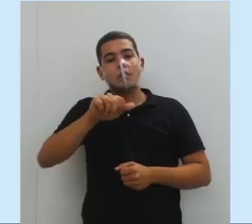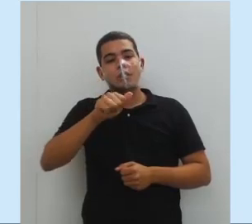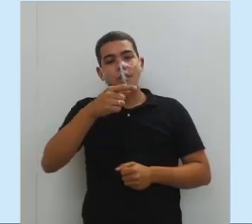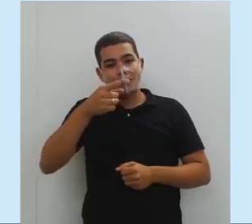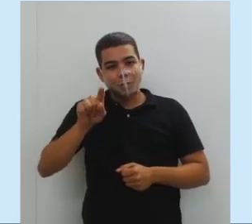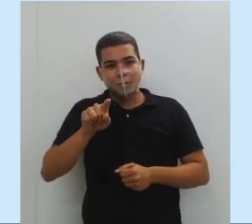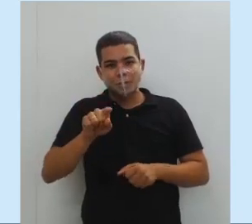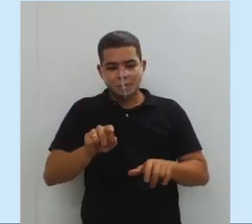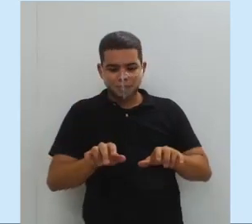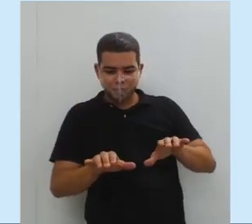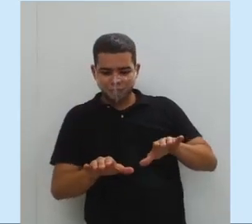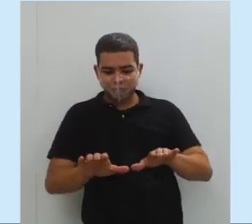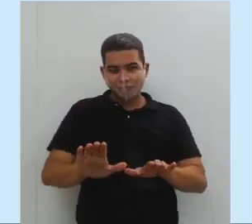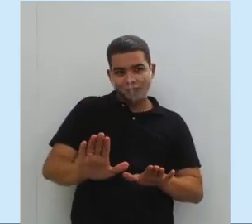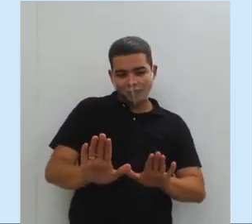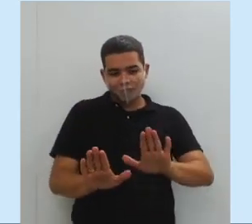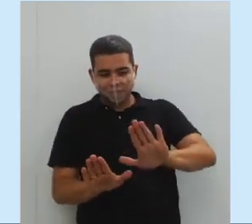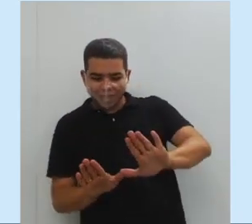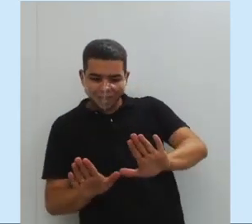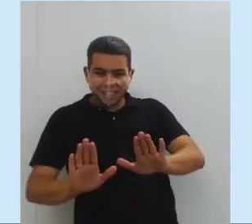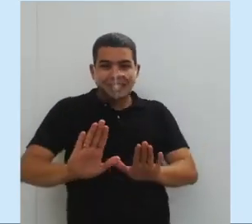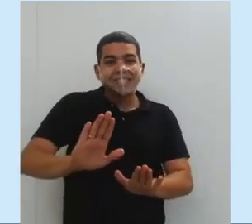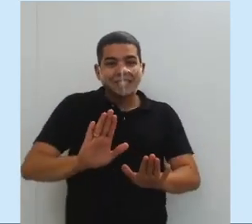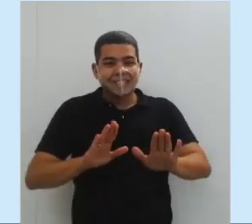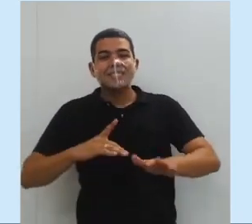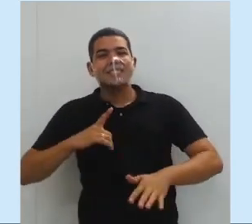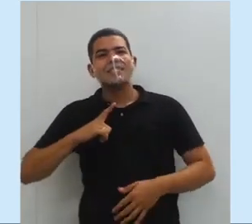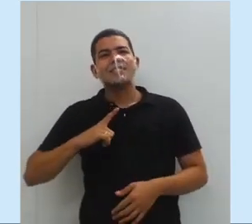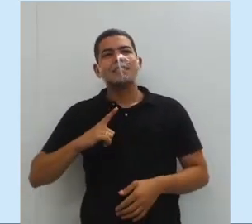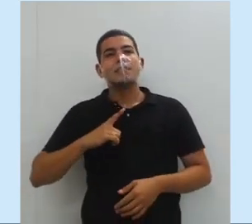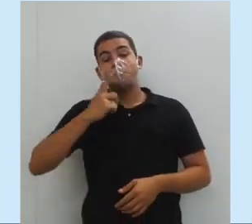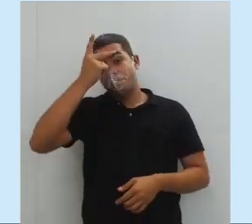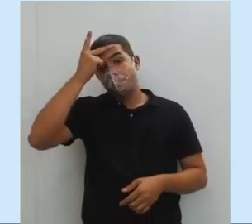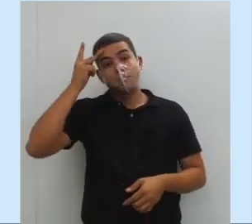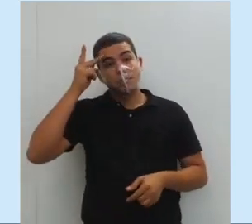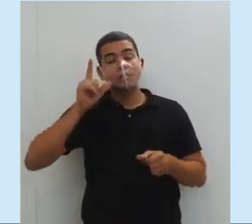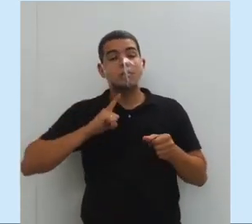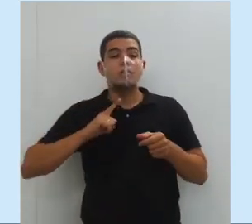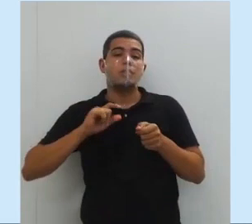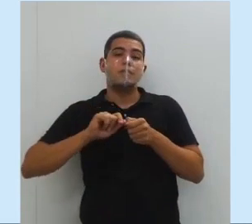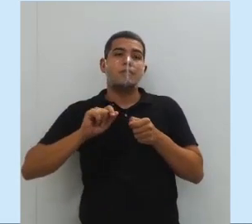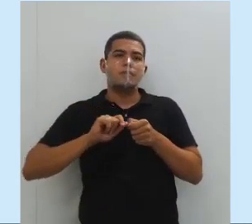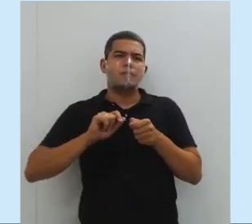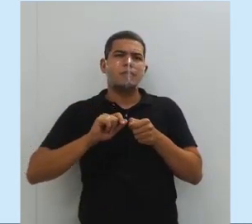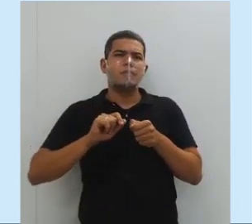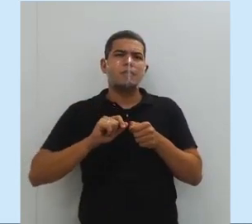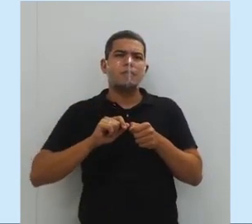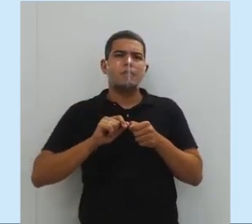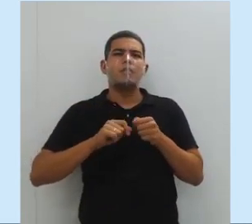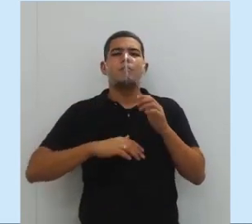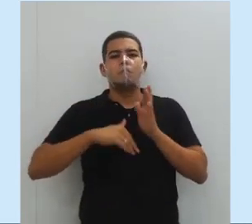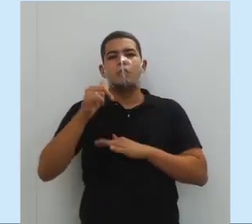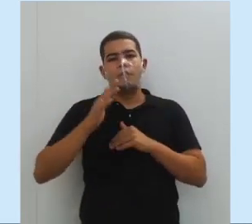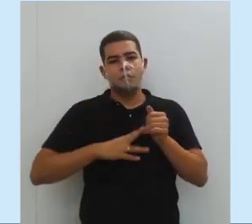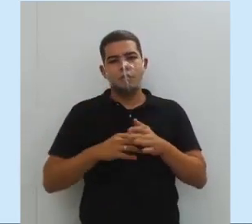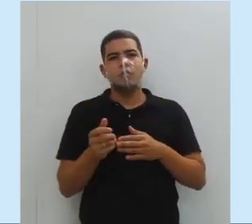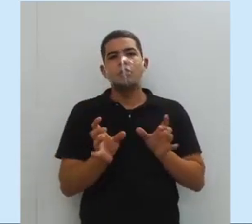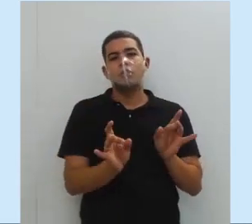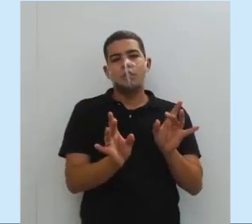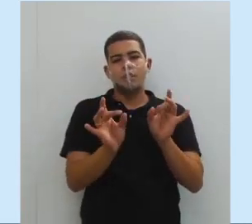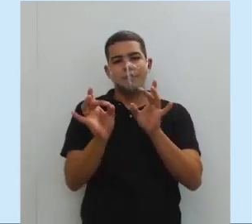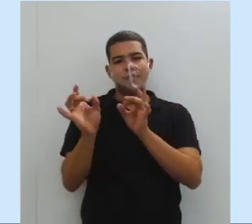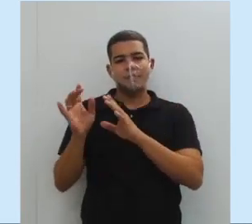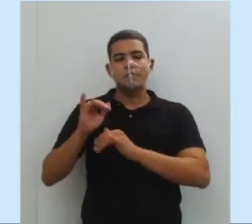né? Todo feito artesanal. Já existem pessoas que fazem carrinhos de rolimã a larga escala